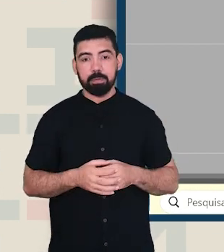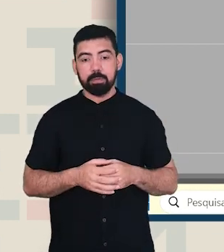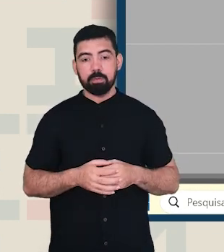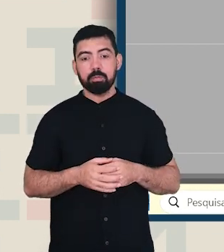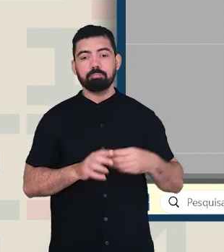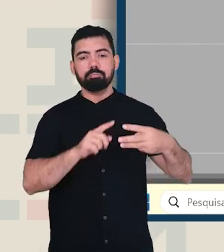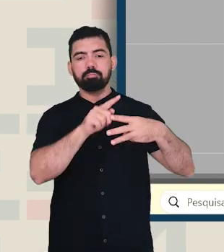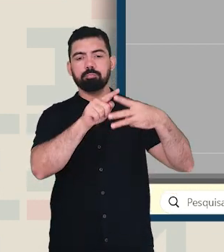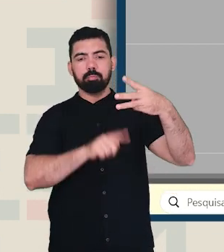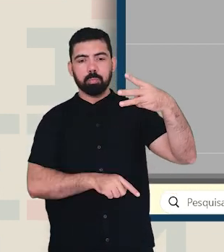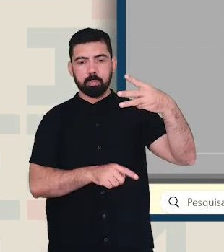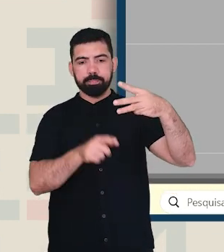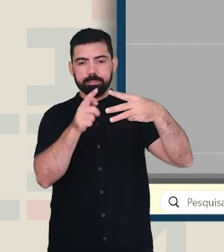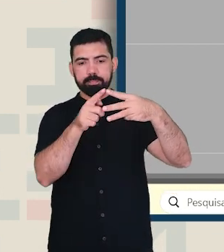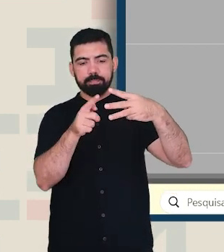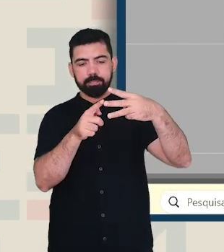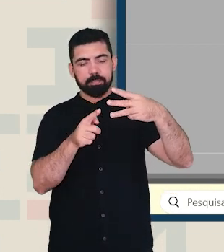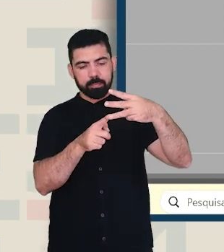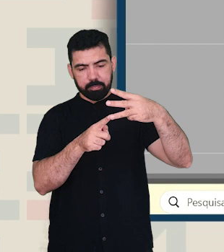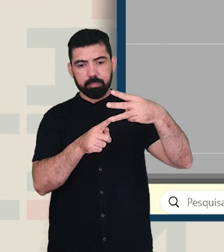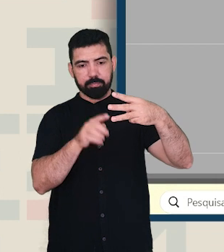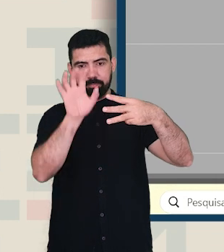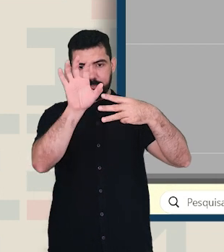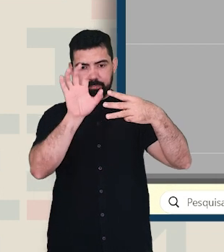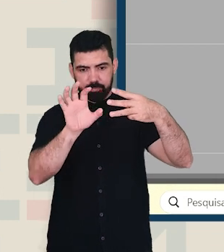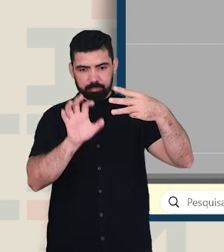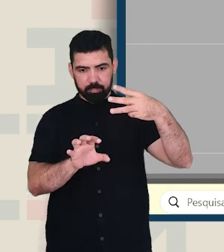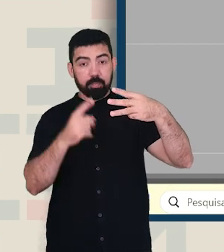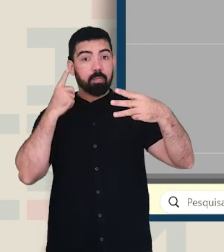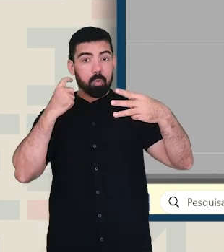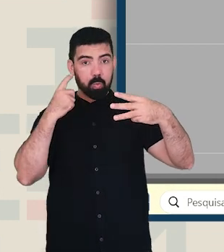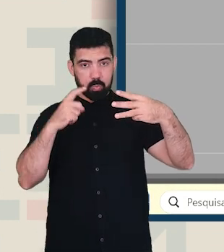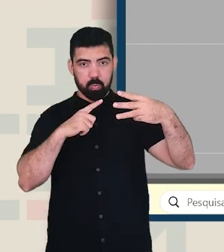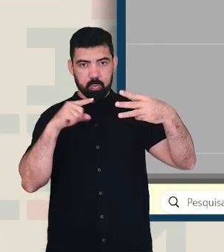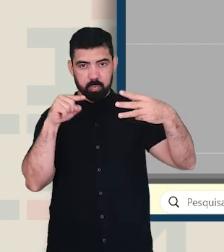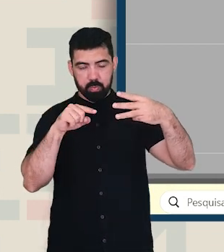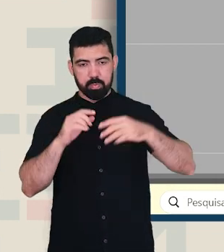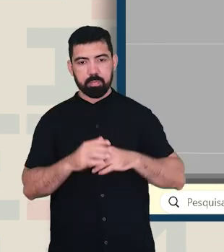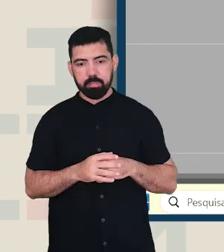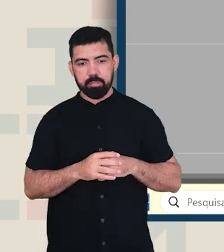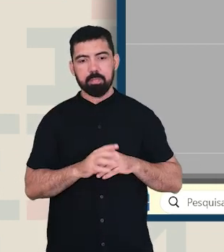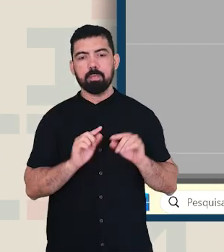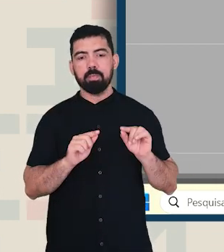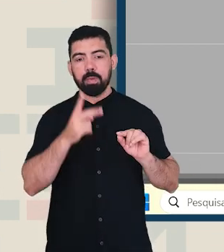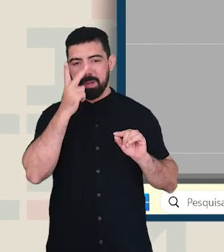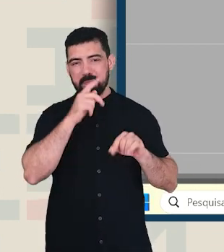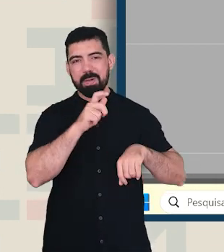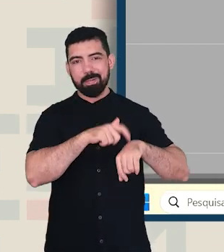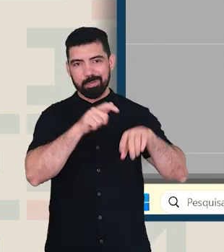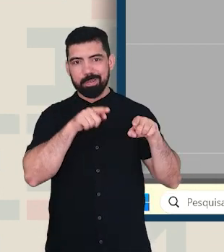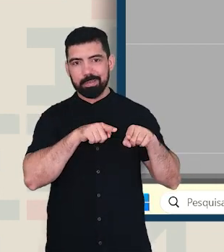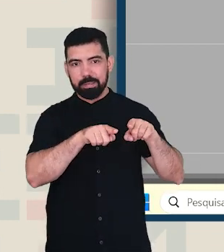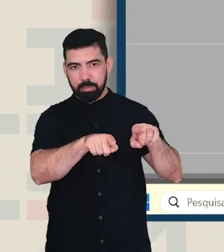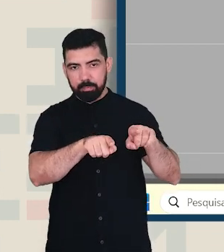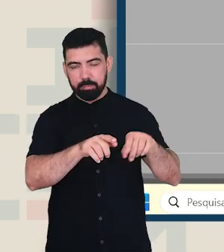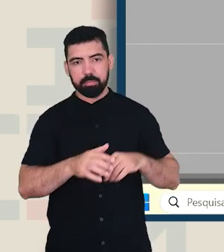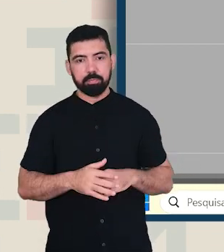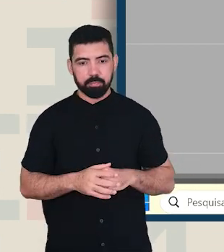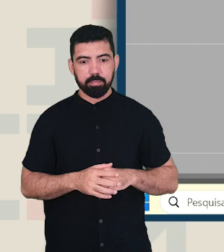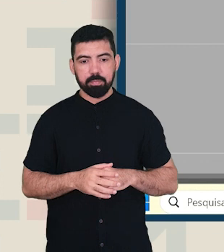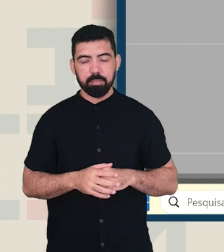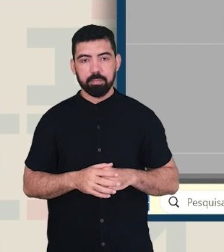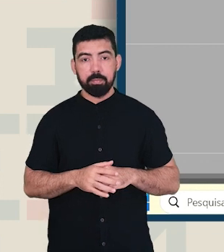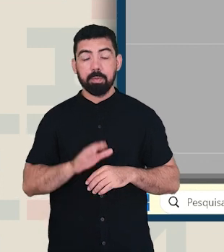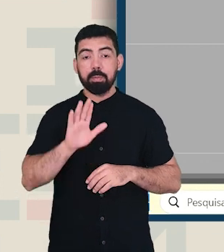estes três módulos, esses três sons, estão tocados ao mesmo tempo, com